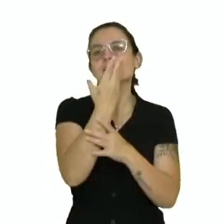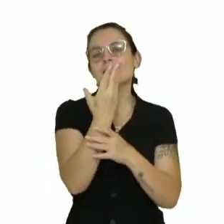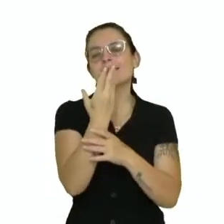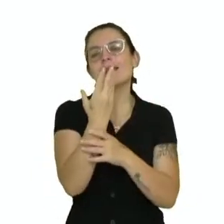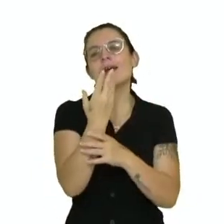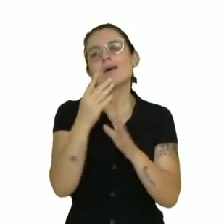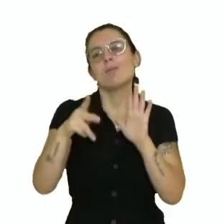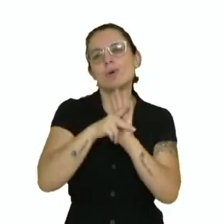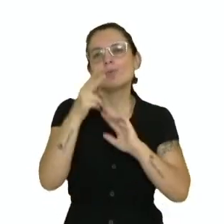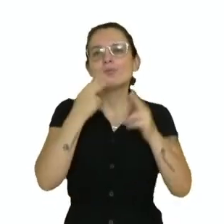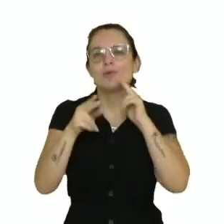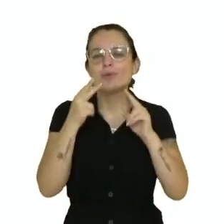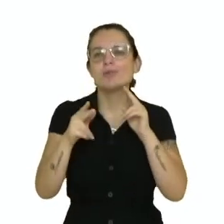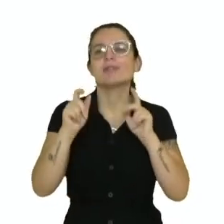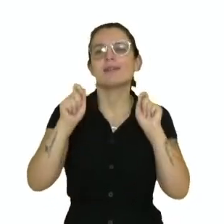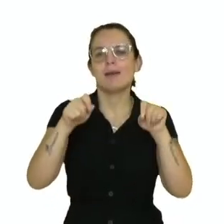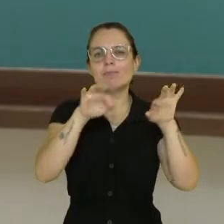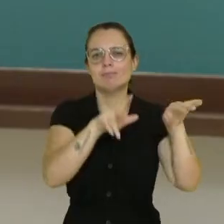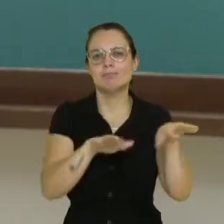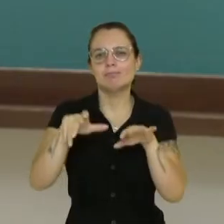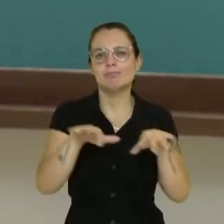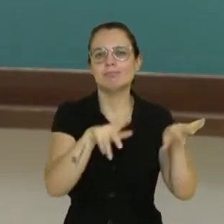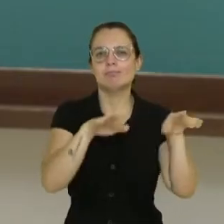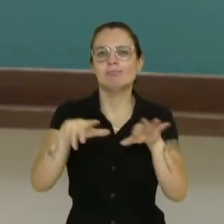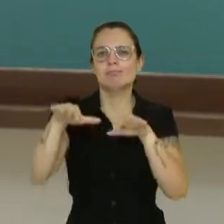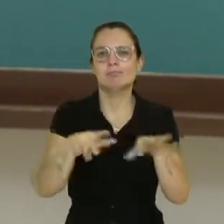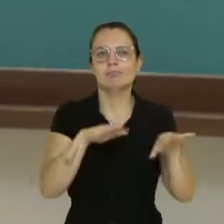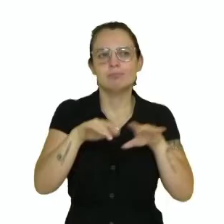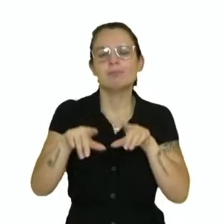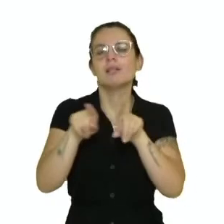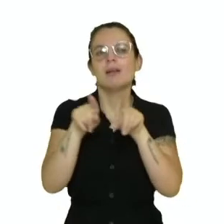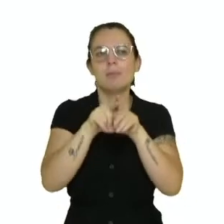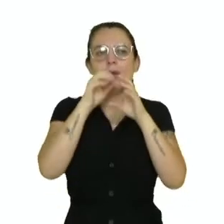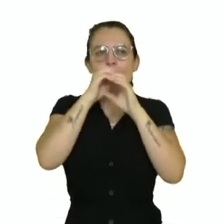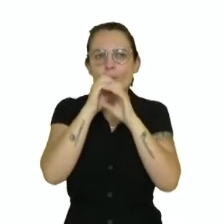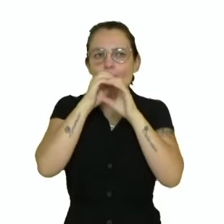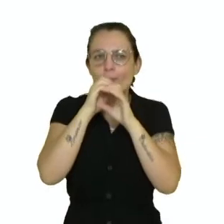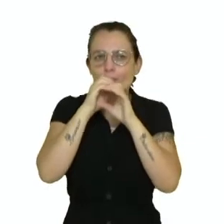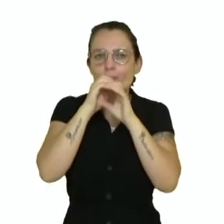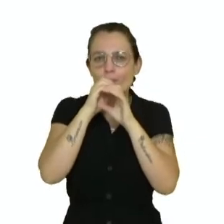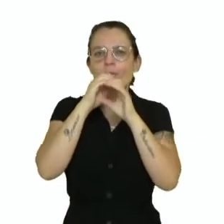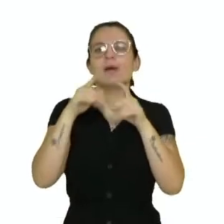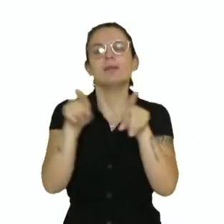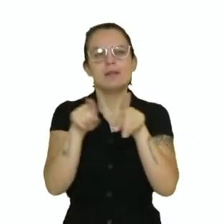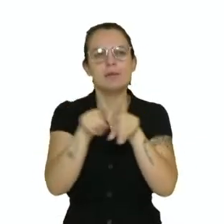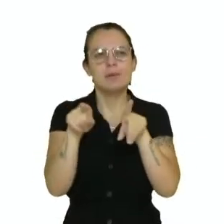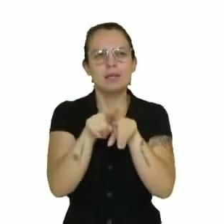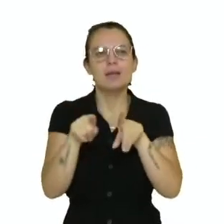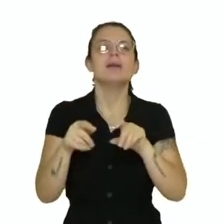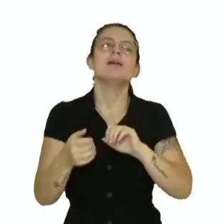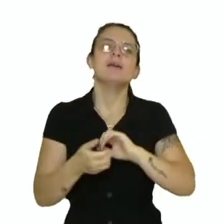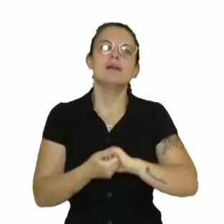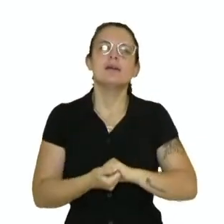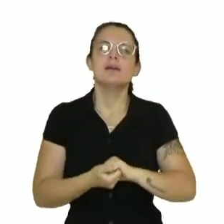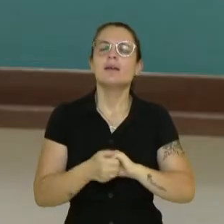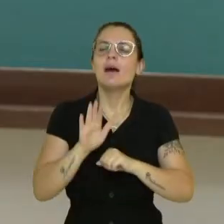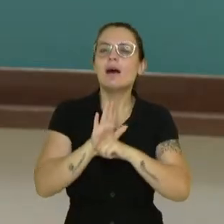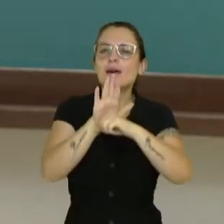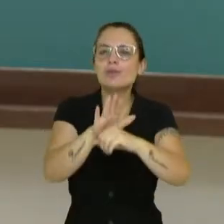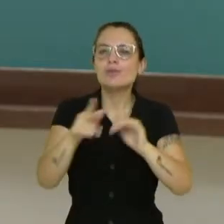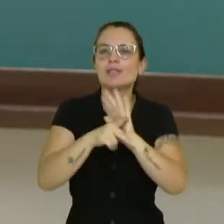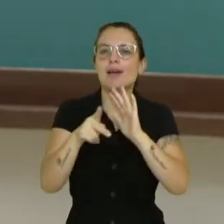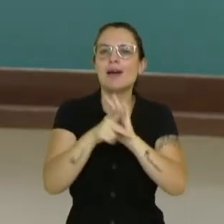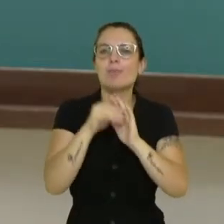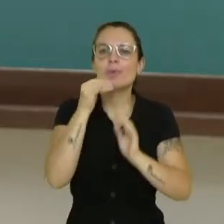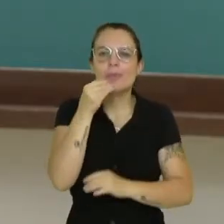de soprar ou até mesmo com sons mixados, com a ajuda de aparelhos eletrônicos e das